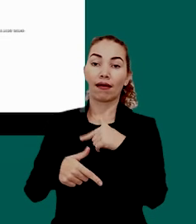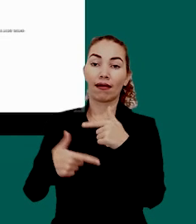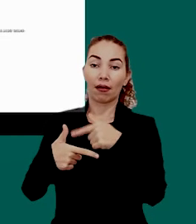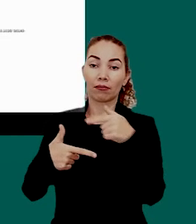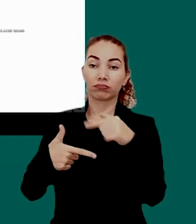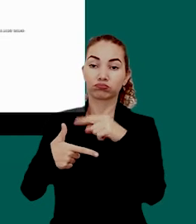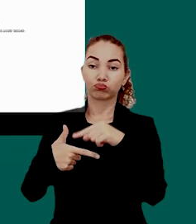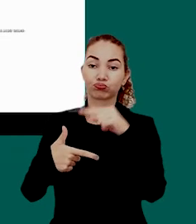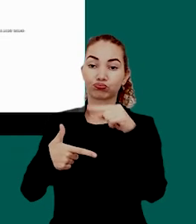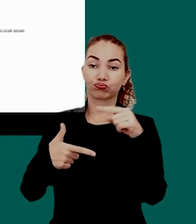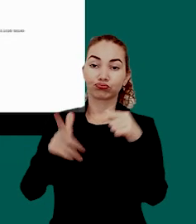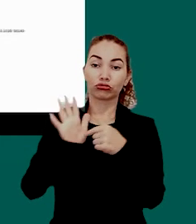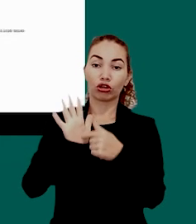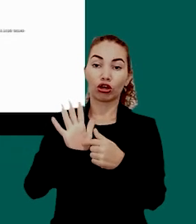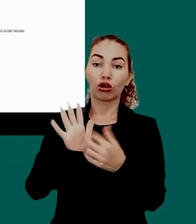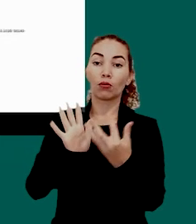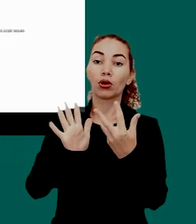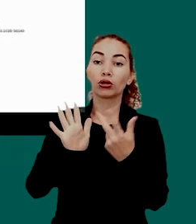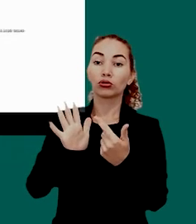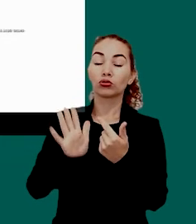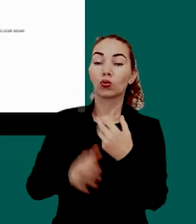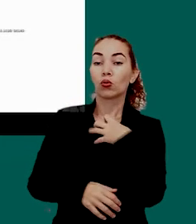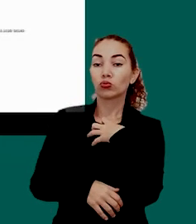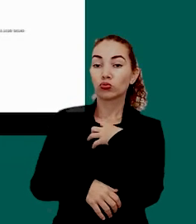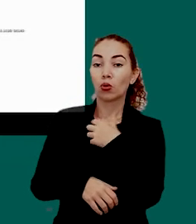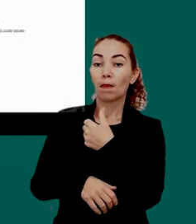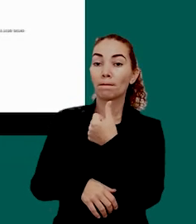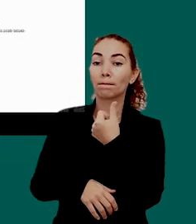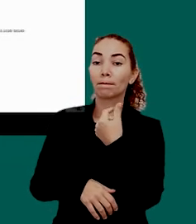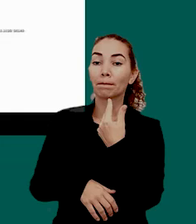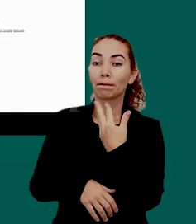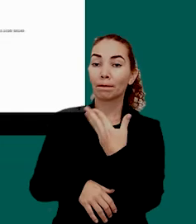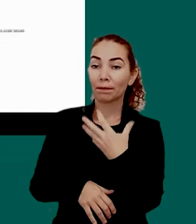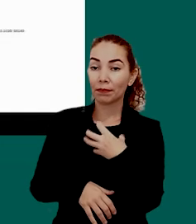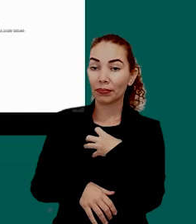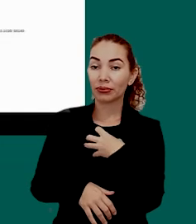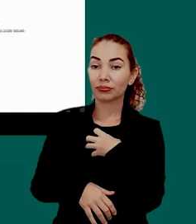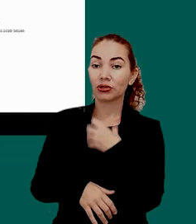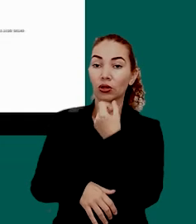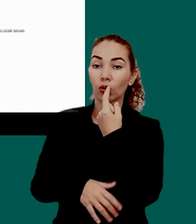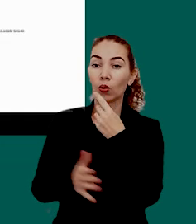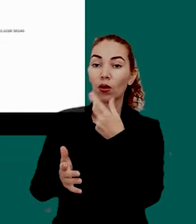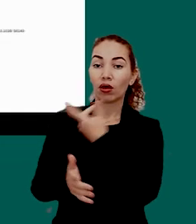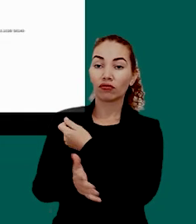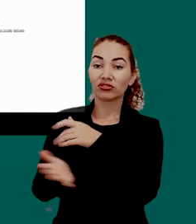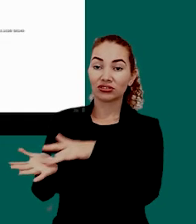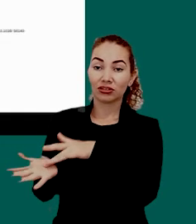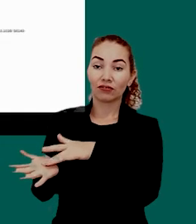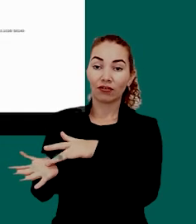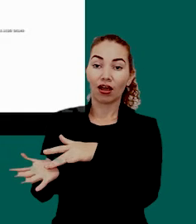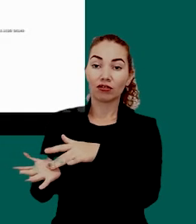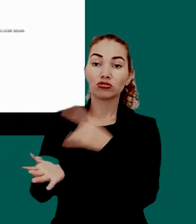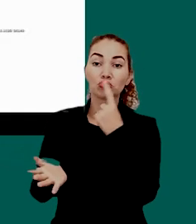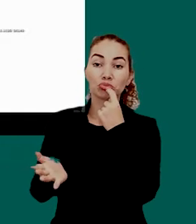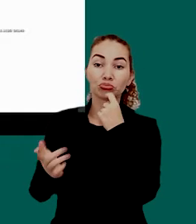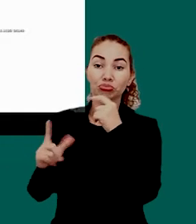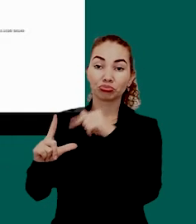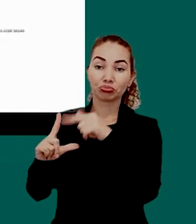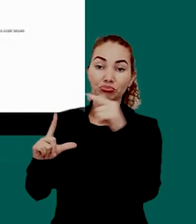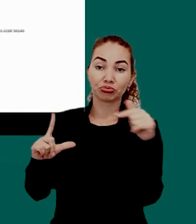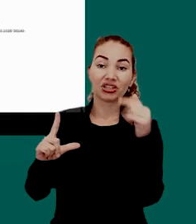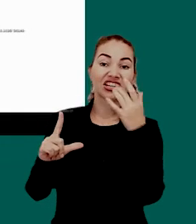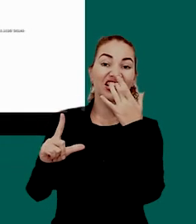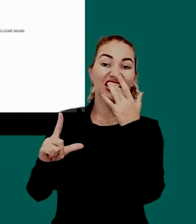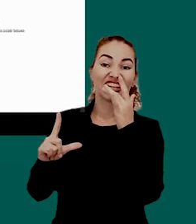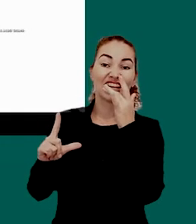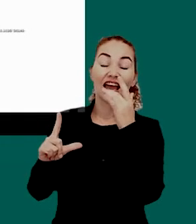que mostra a incidência de primeiros sintomas nos indivíduos que tomaram placebo sendo muito maior que a curva vermelha com relação ao azul.